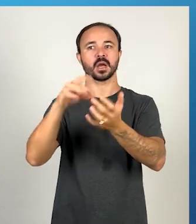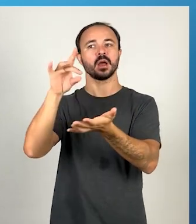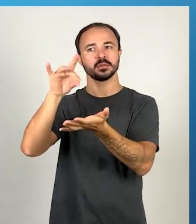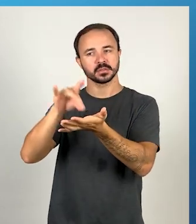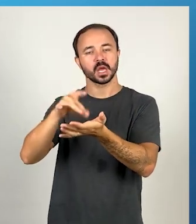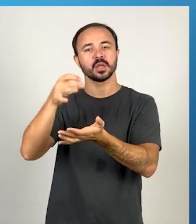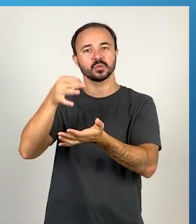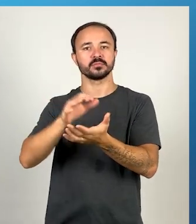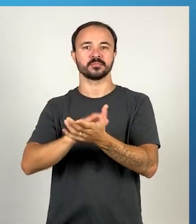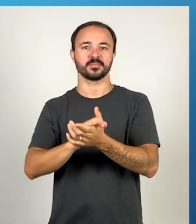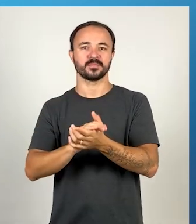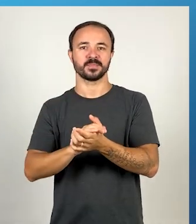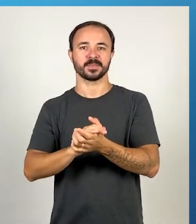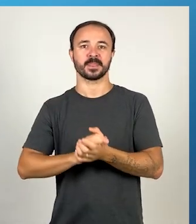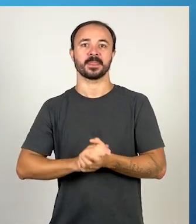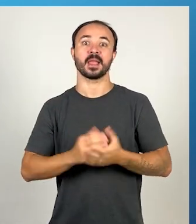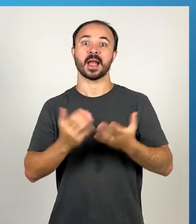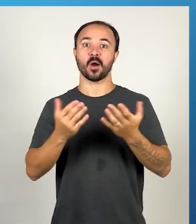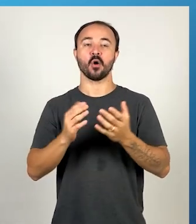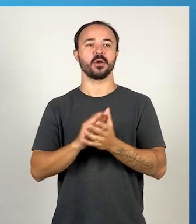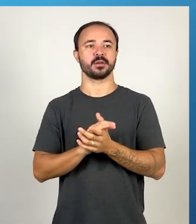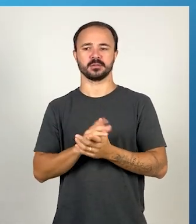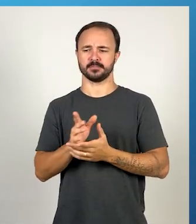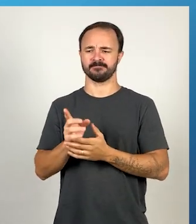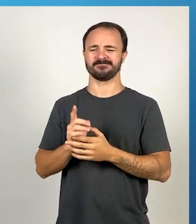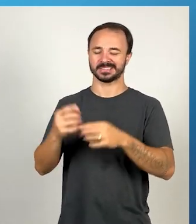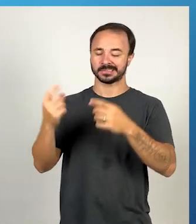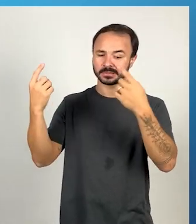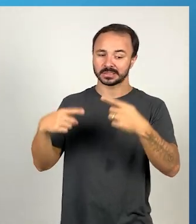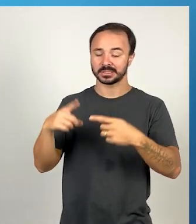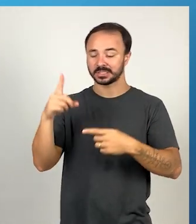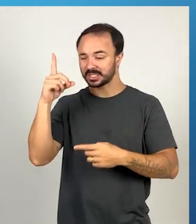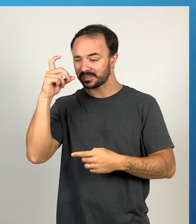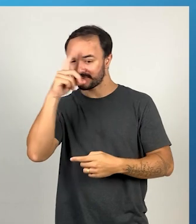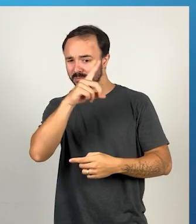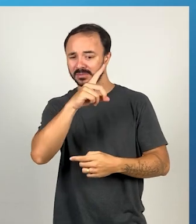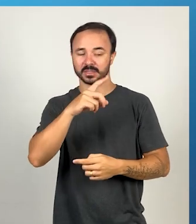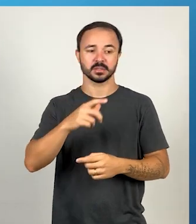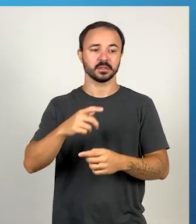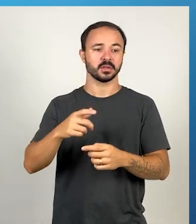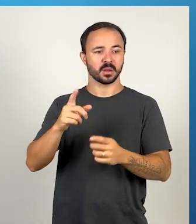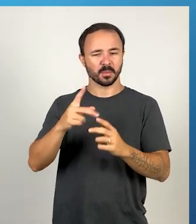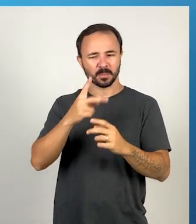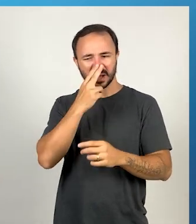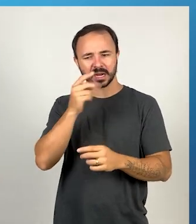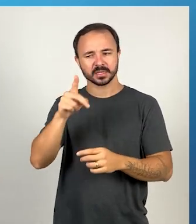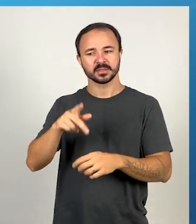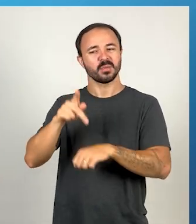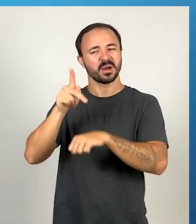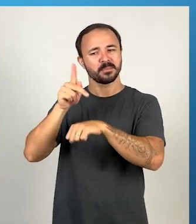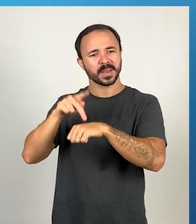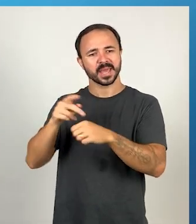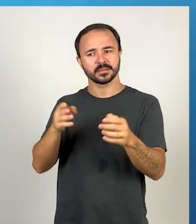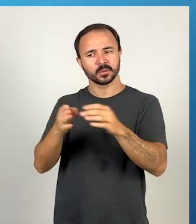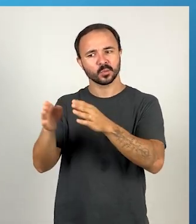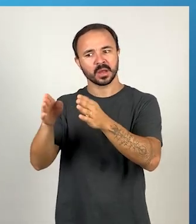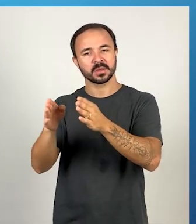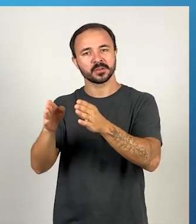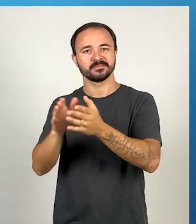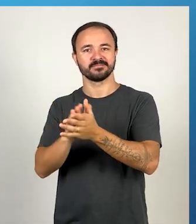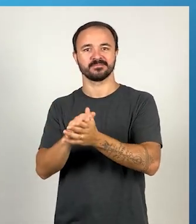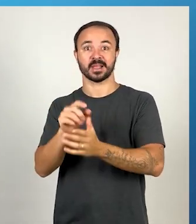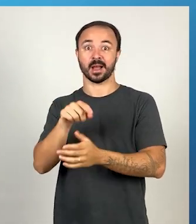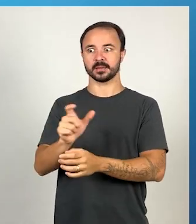já na oração, o desafio foi uma pedra em seu caminho para o sucesso. A palavra pedra foi